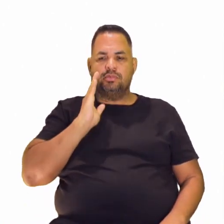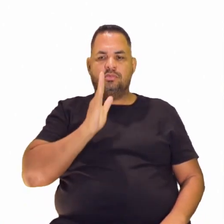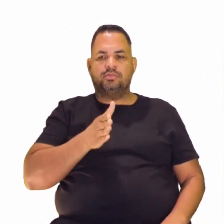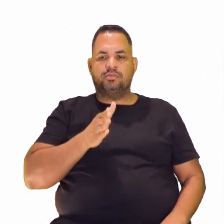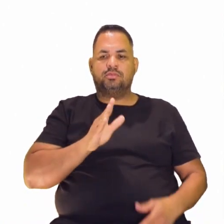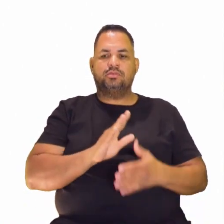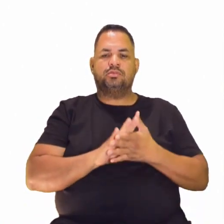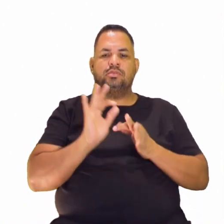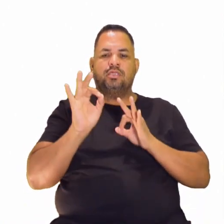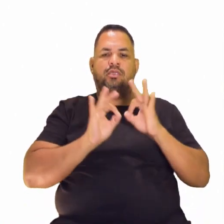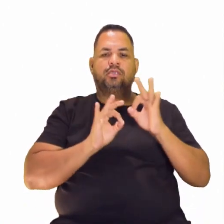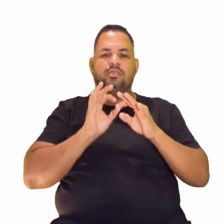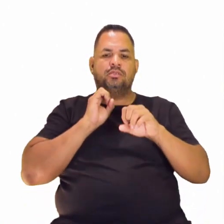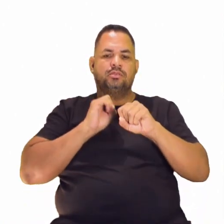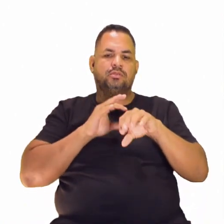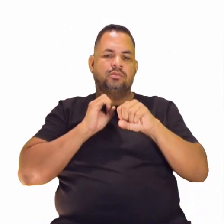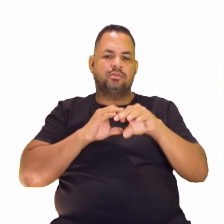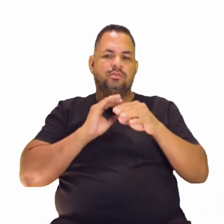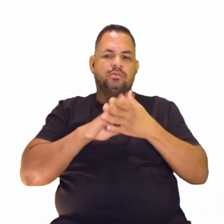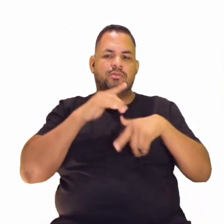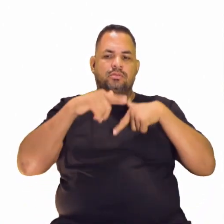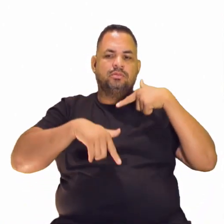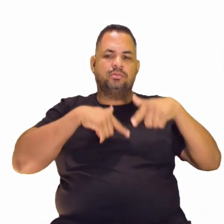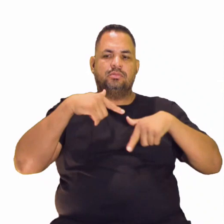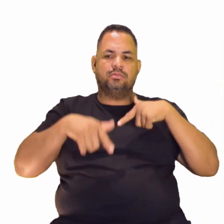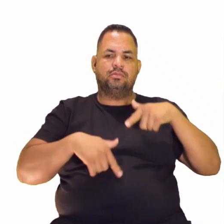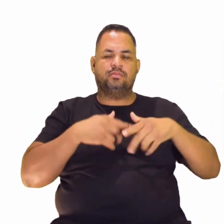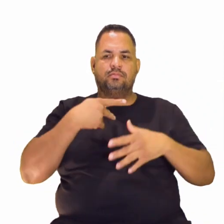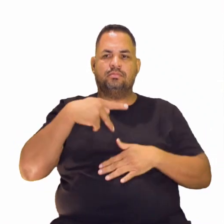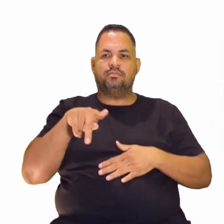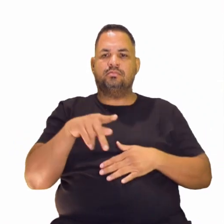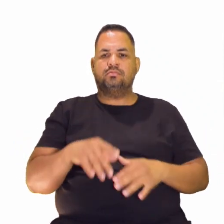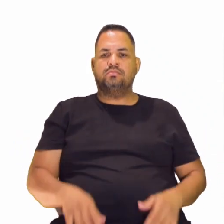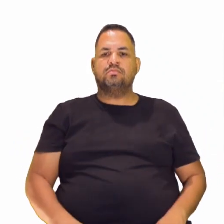já foram trabalhando com eles para